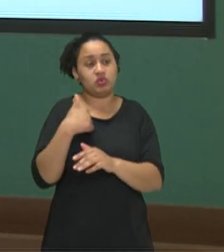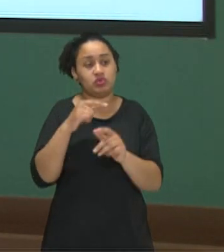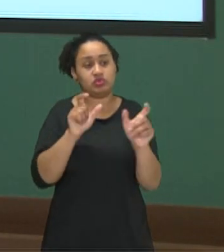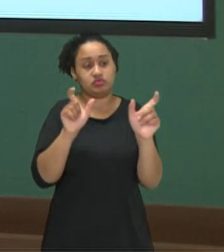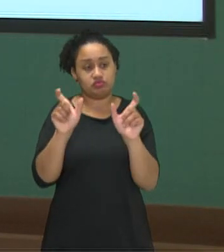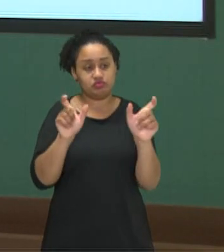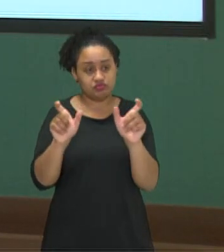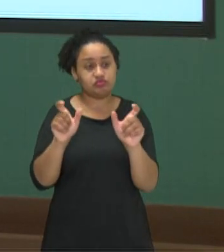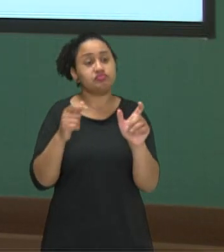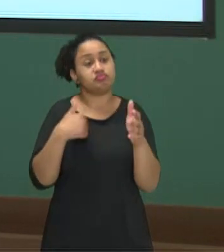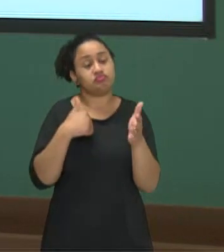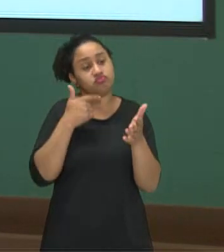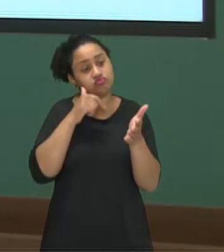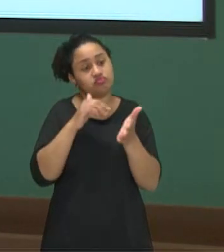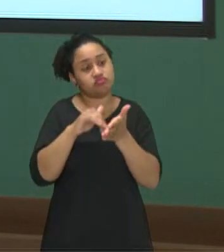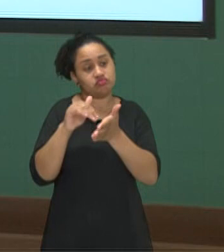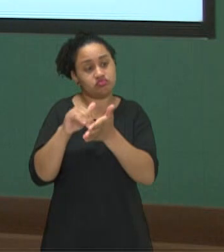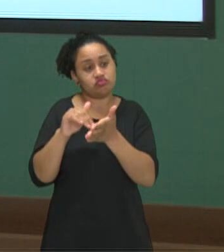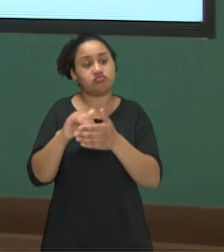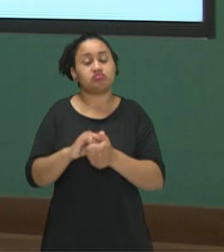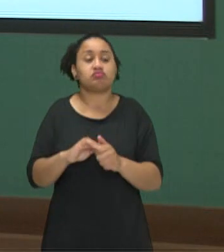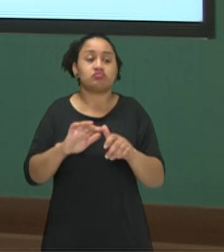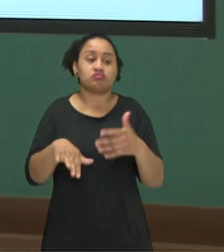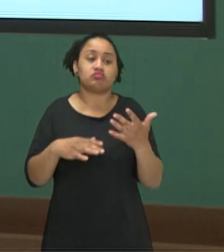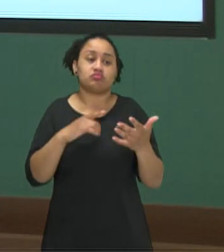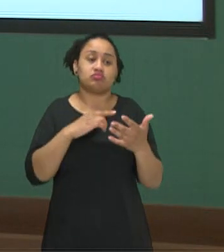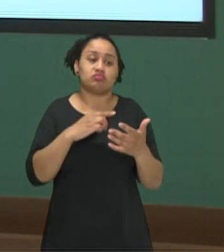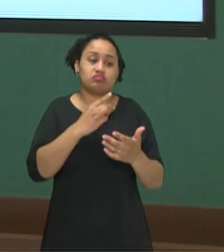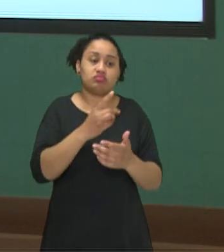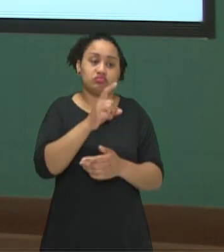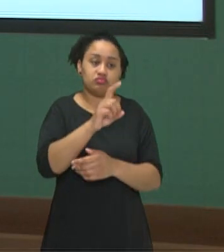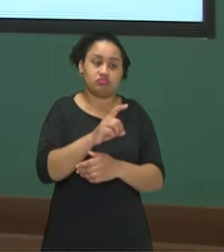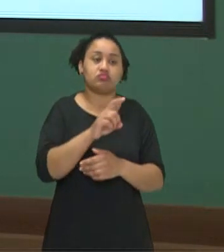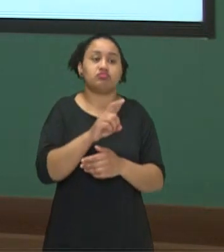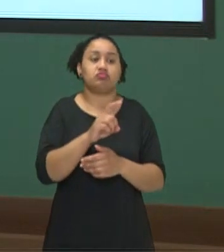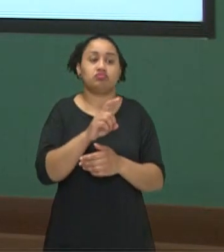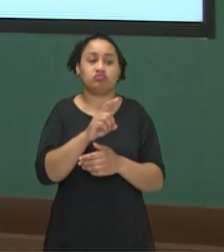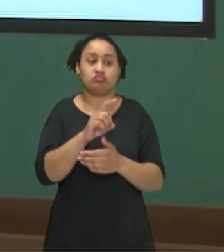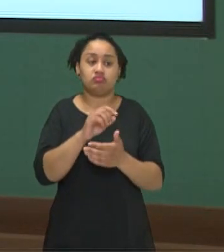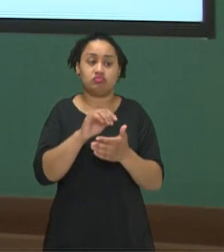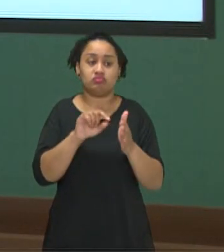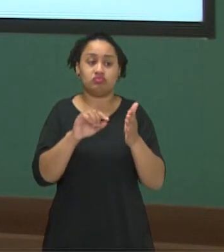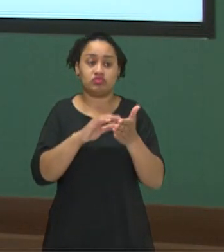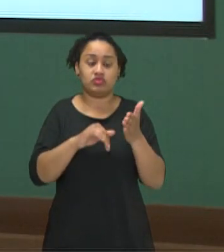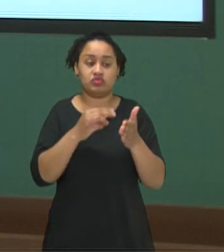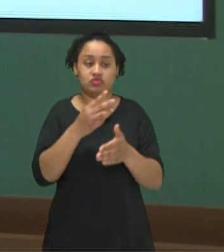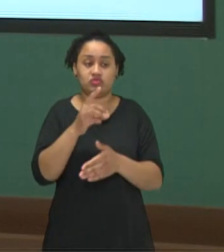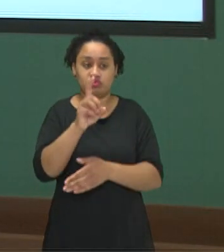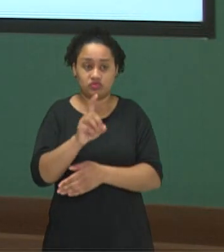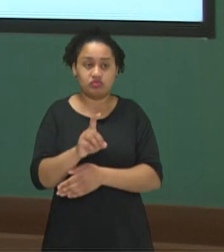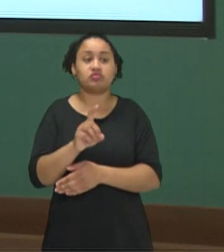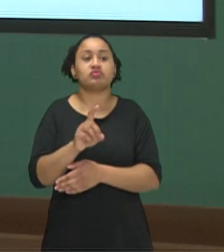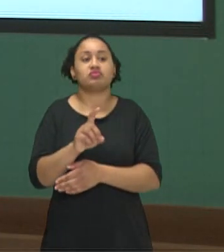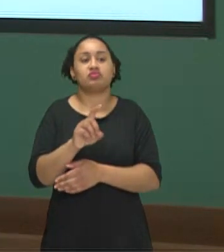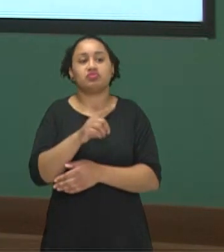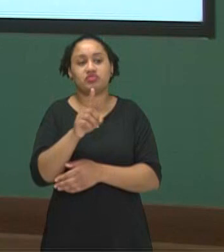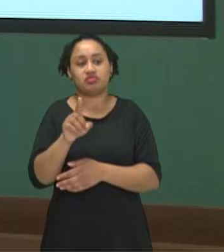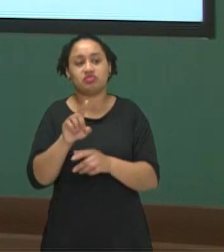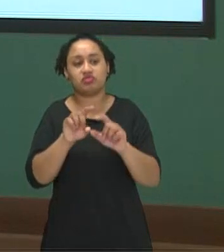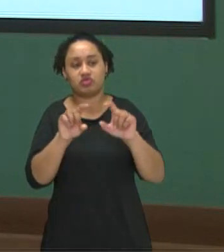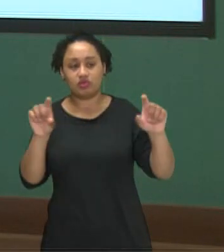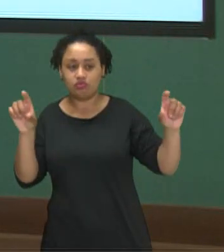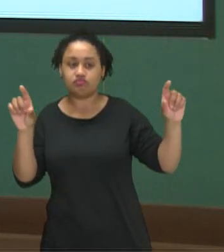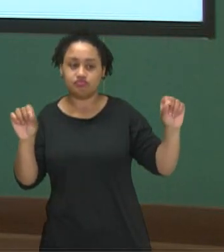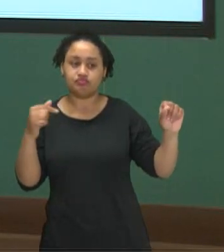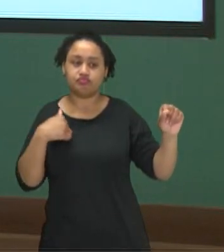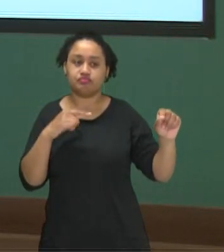o denominador some. Aí eu tenho 3x com menos 3x, 4x com menos